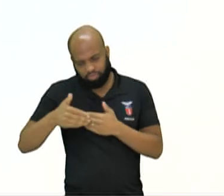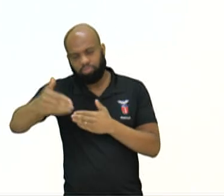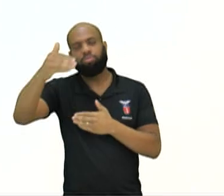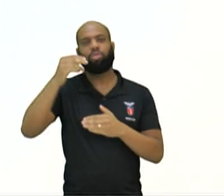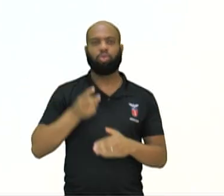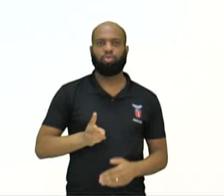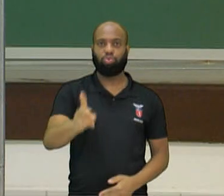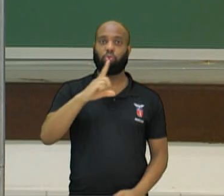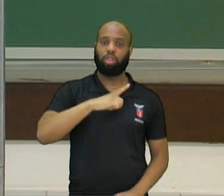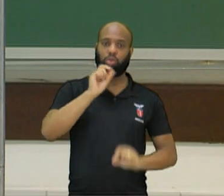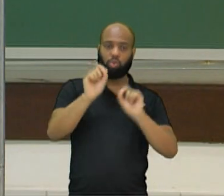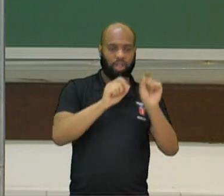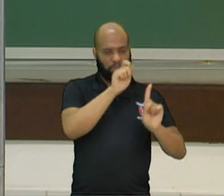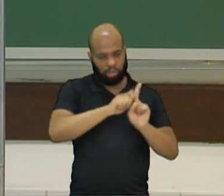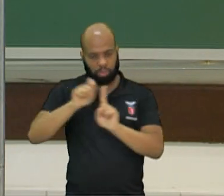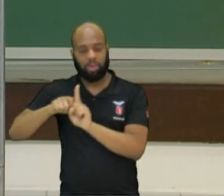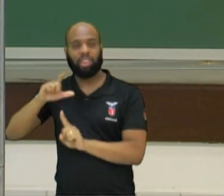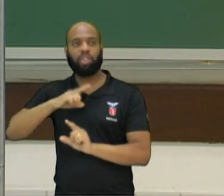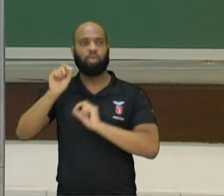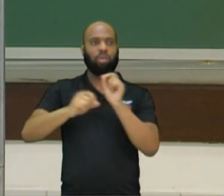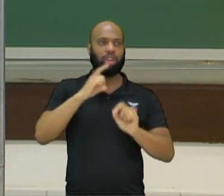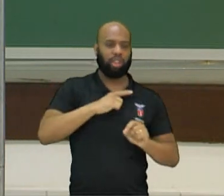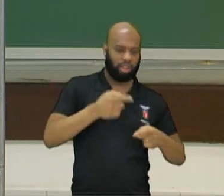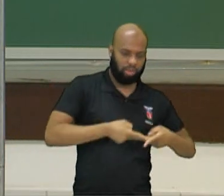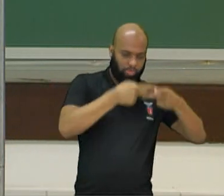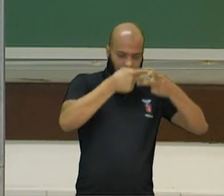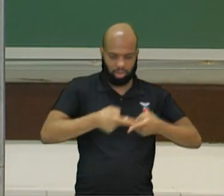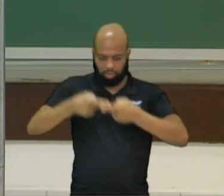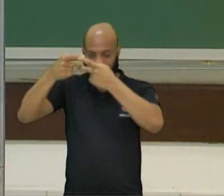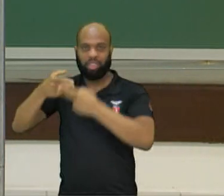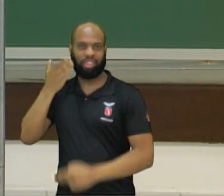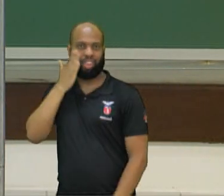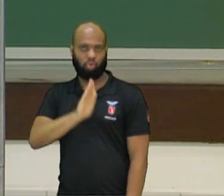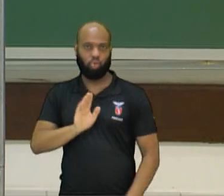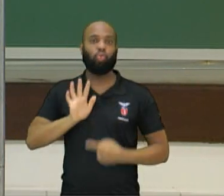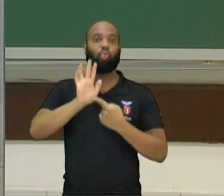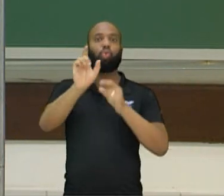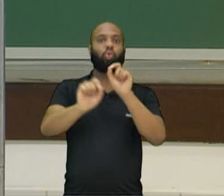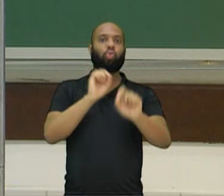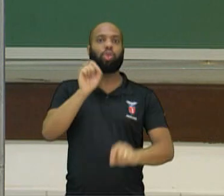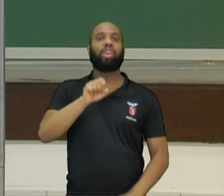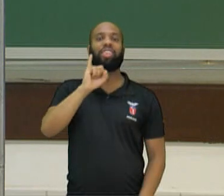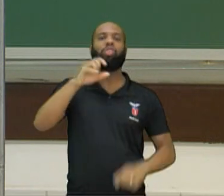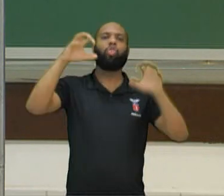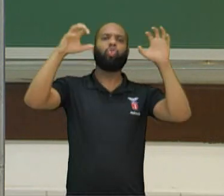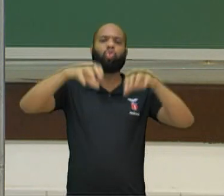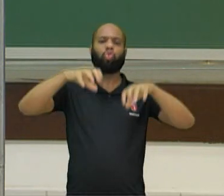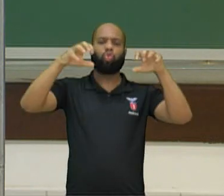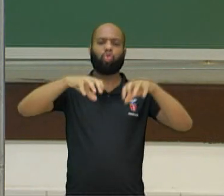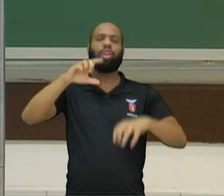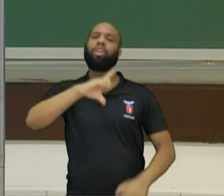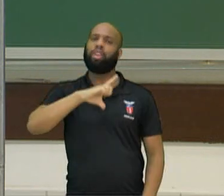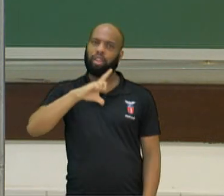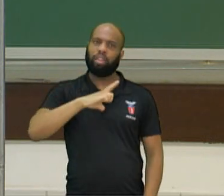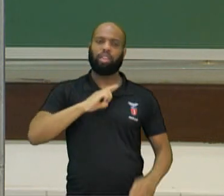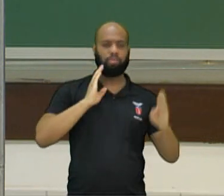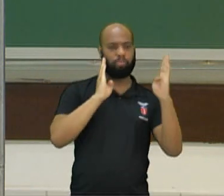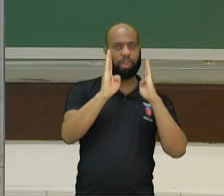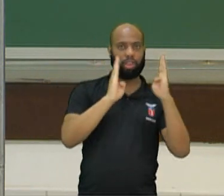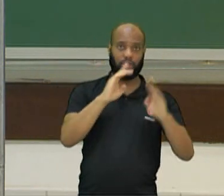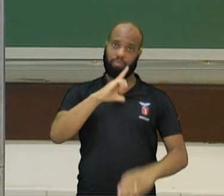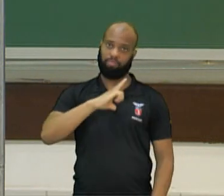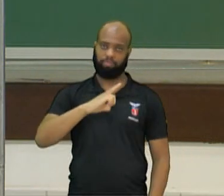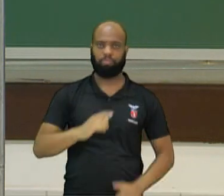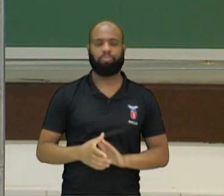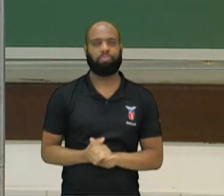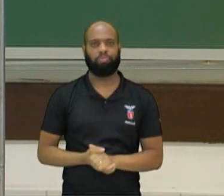meses, você observa que existe uma barra ali destacada. Essa barra, ela representa a quantidade de chuvas que nós temos naquele